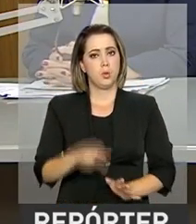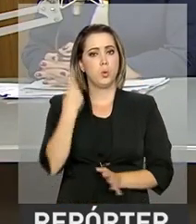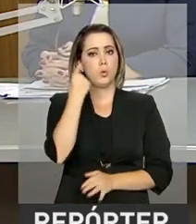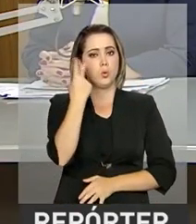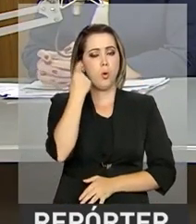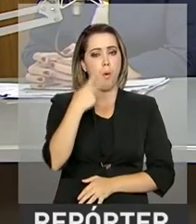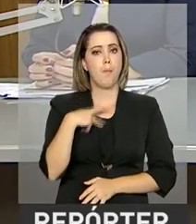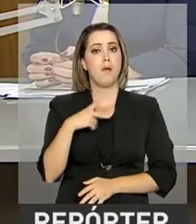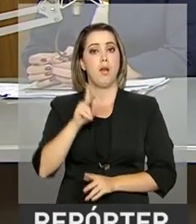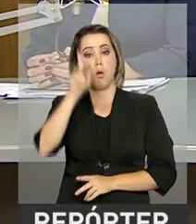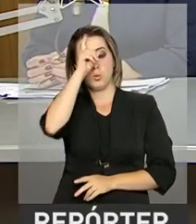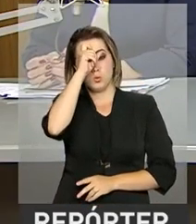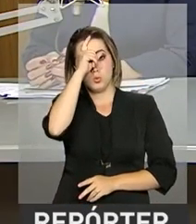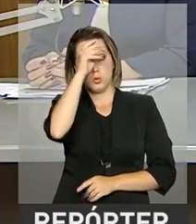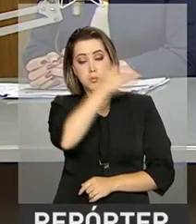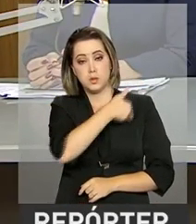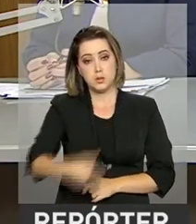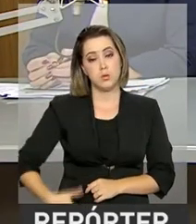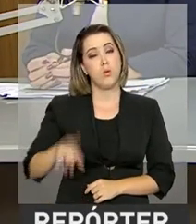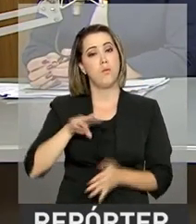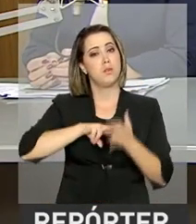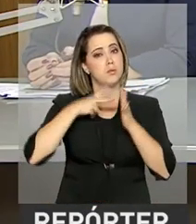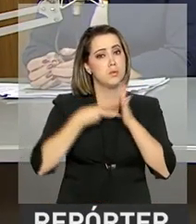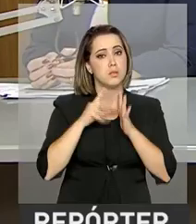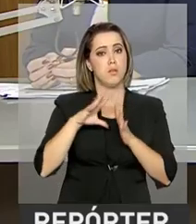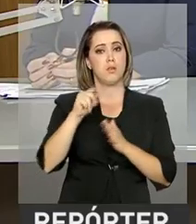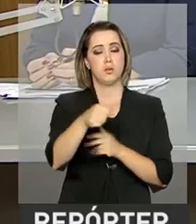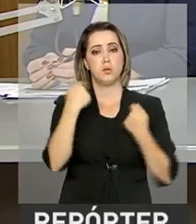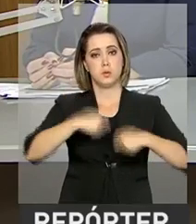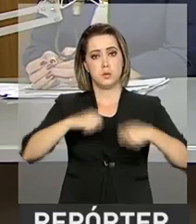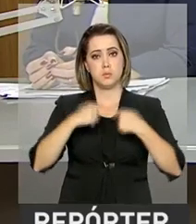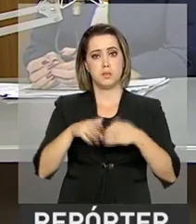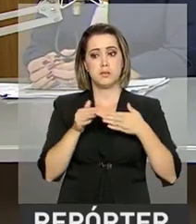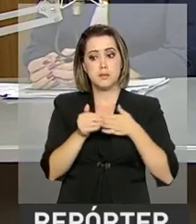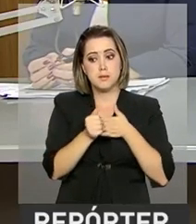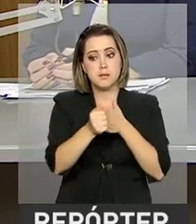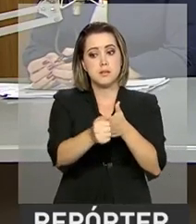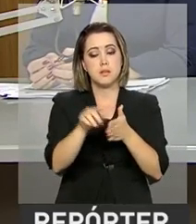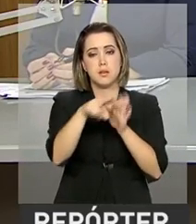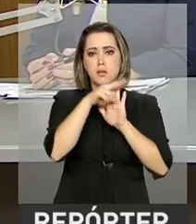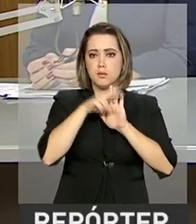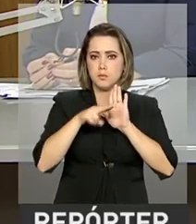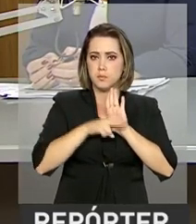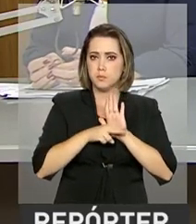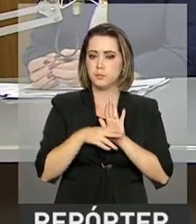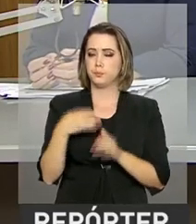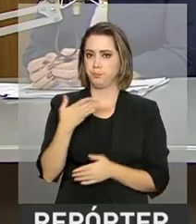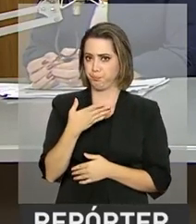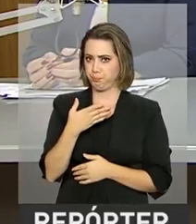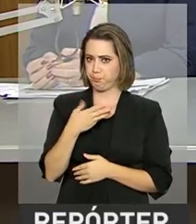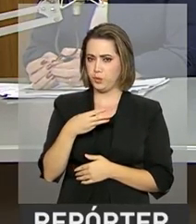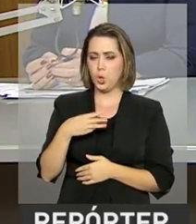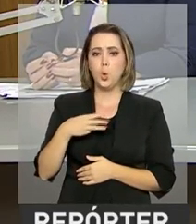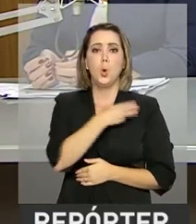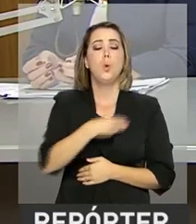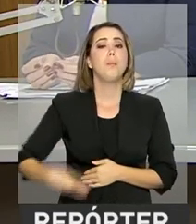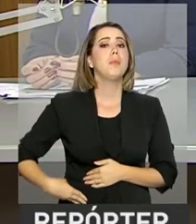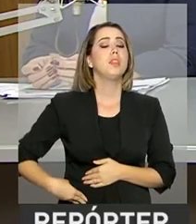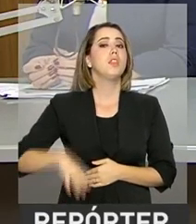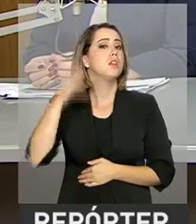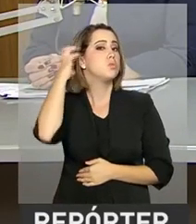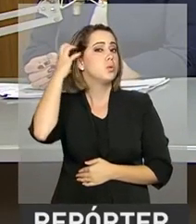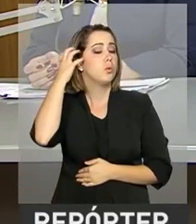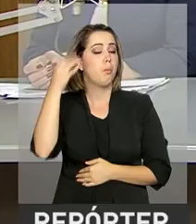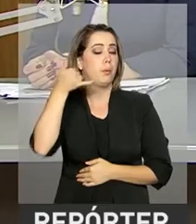hospitais públicos. Isso significa que todos devem seguir essas recomendações? Significa que a partir de agora há um